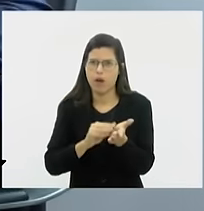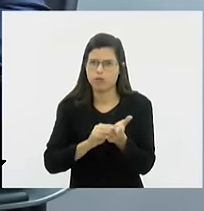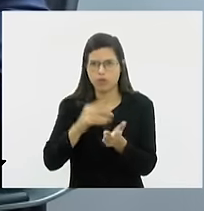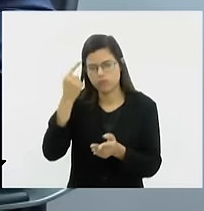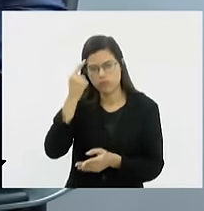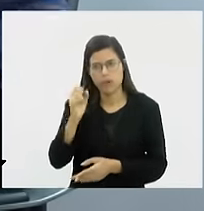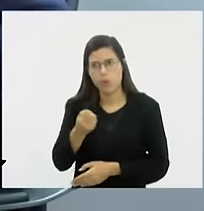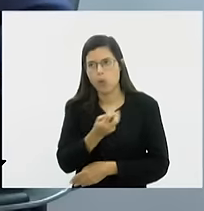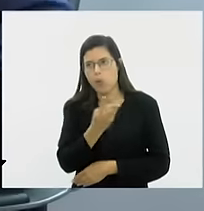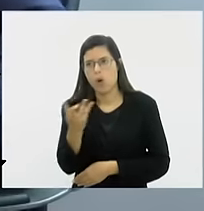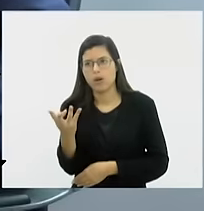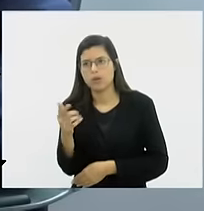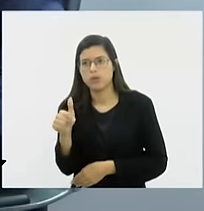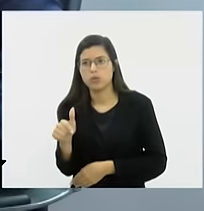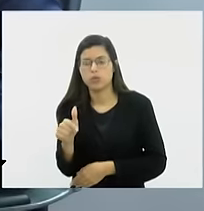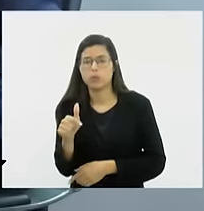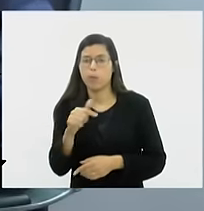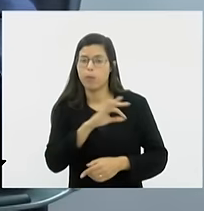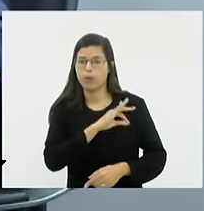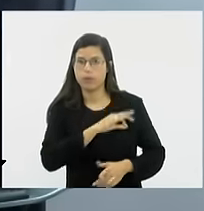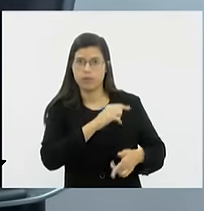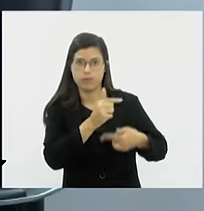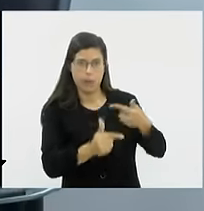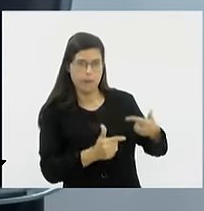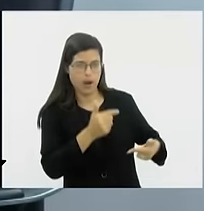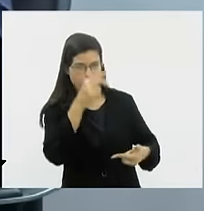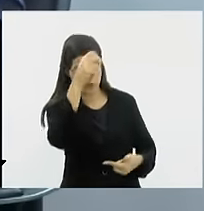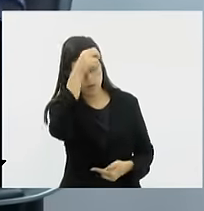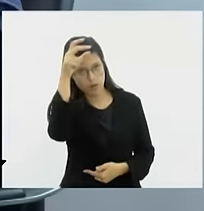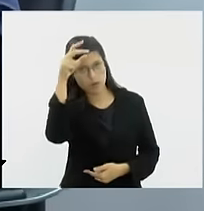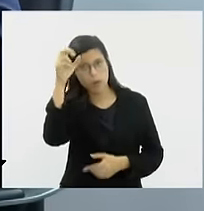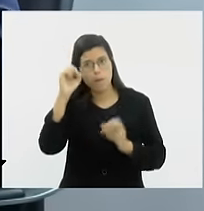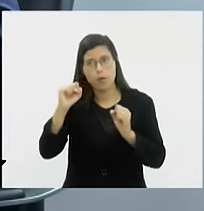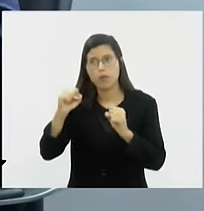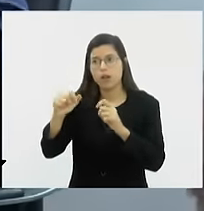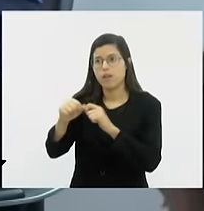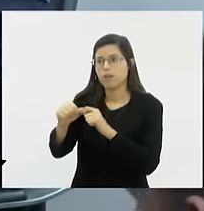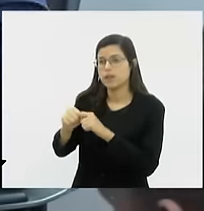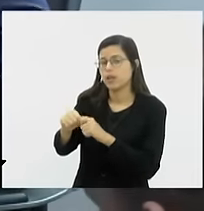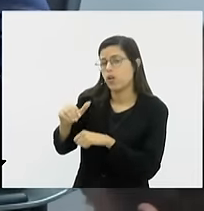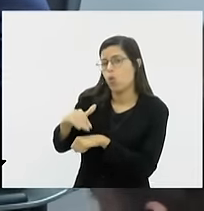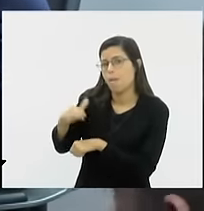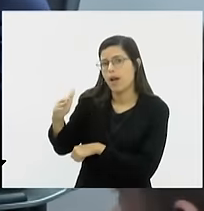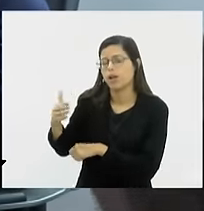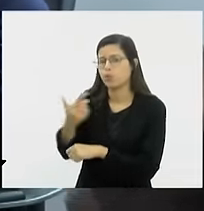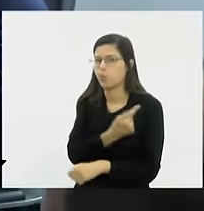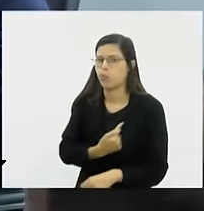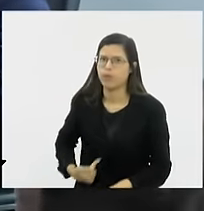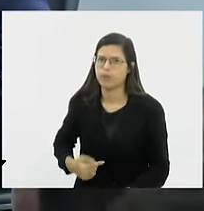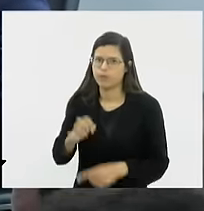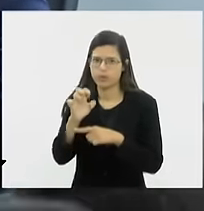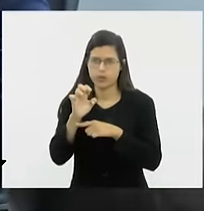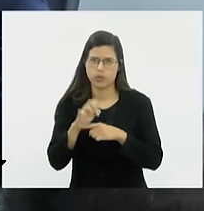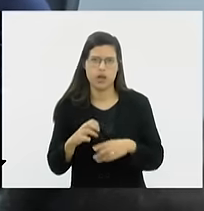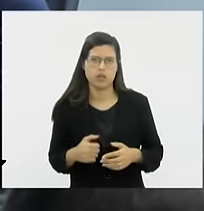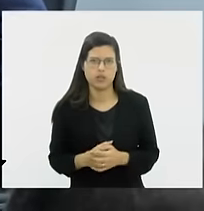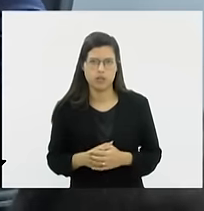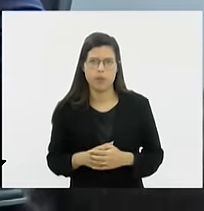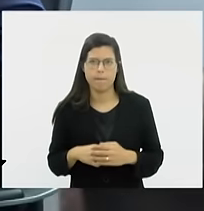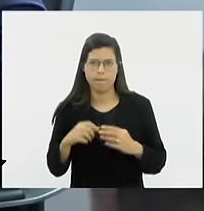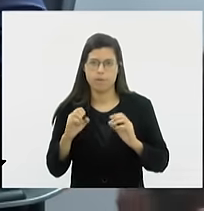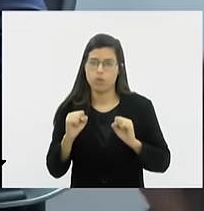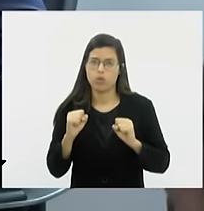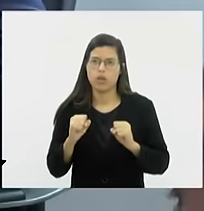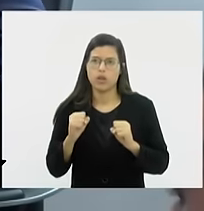esses policiais que estão ali trabalhando para a prefeitura poderiam estar fazendo um RAIS a mais aqui para o governo do Estado, poderiam estar guarnecendo